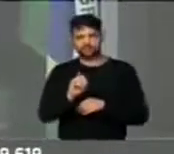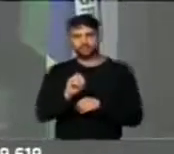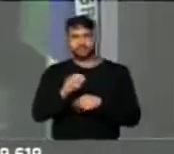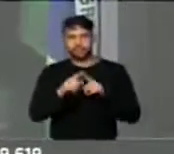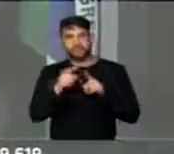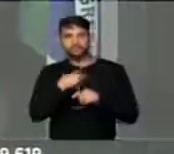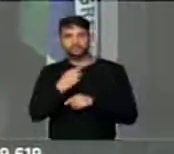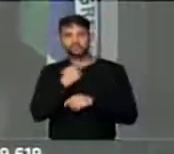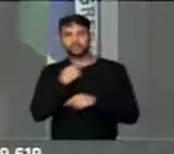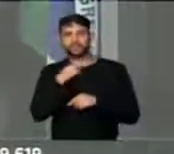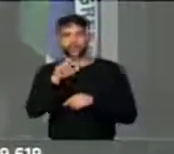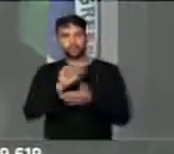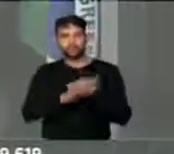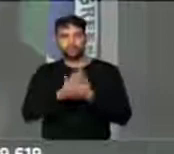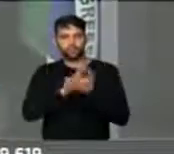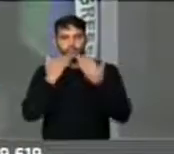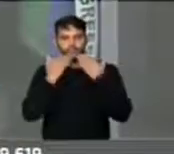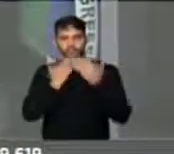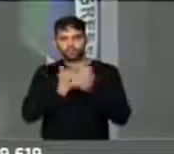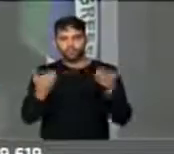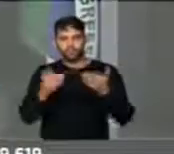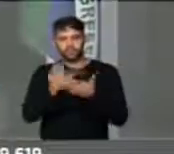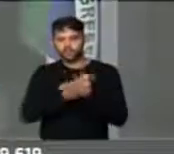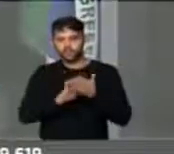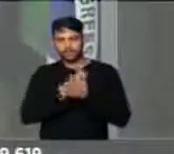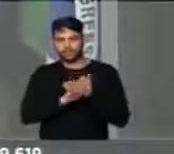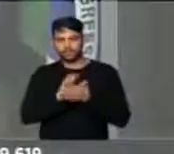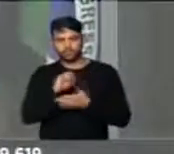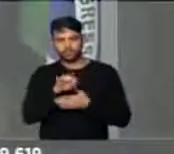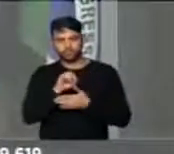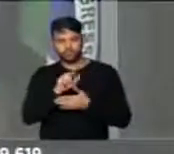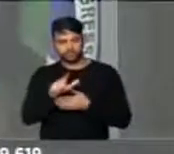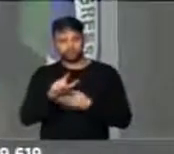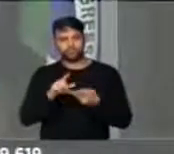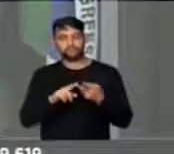Mas nós não podemos nunca colocar na condicional.